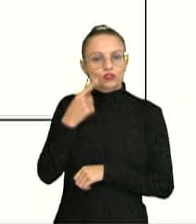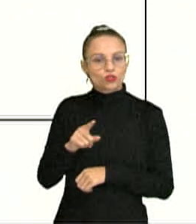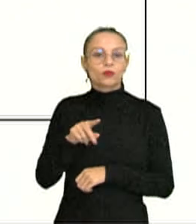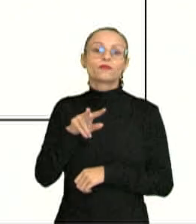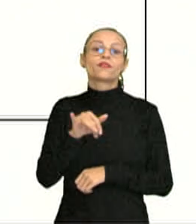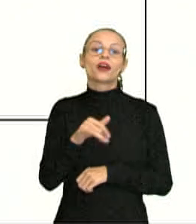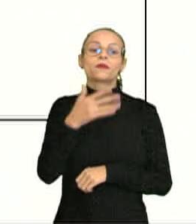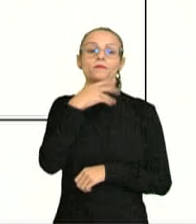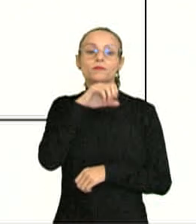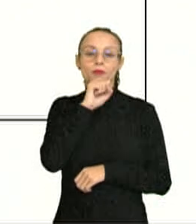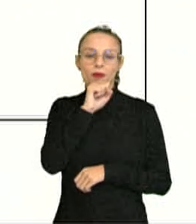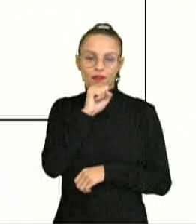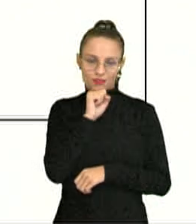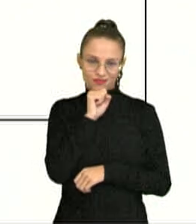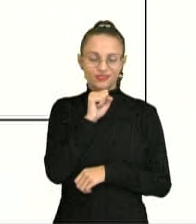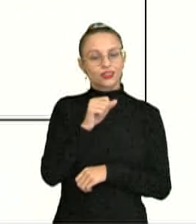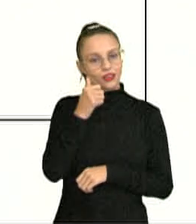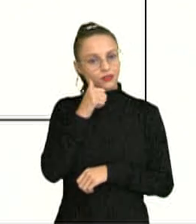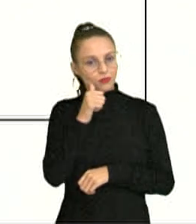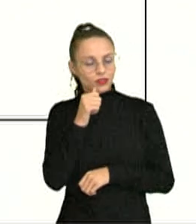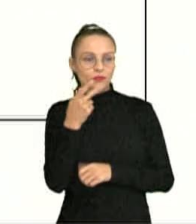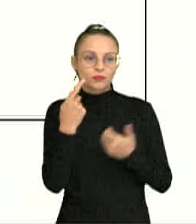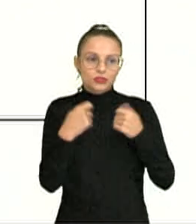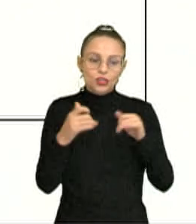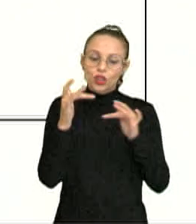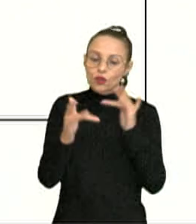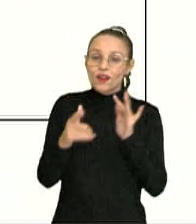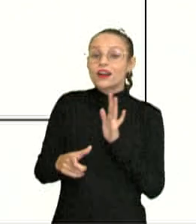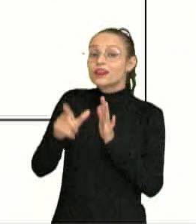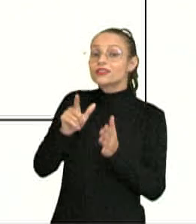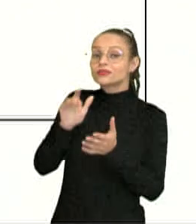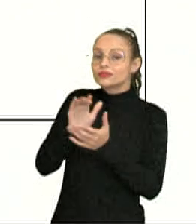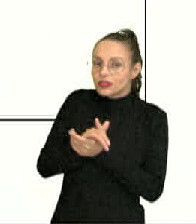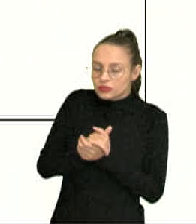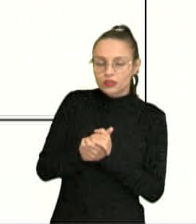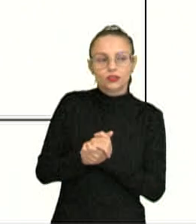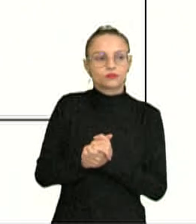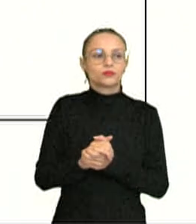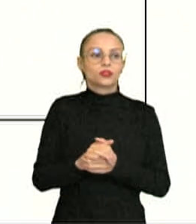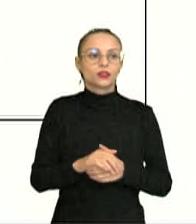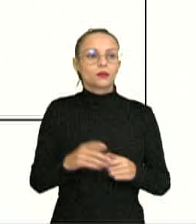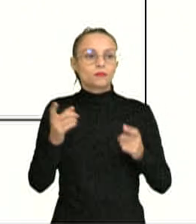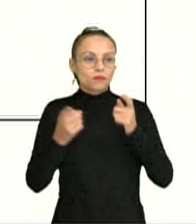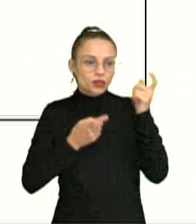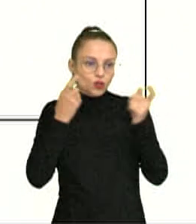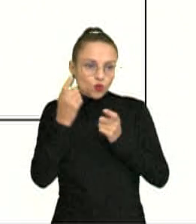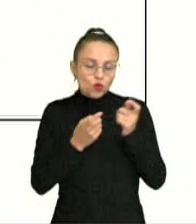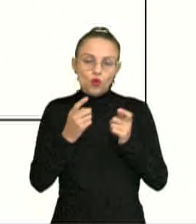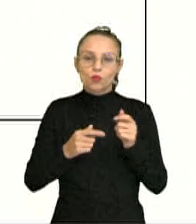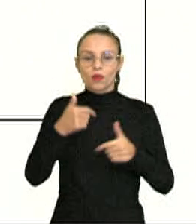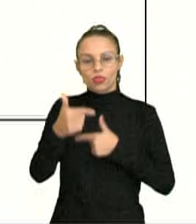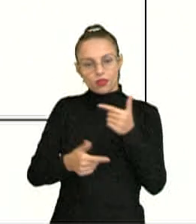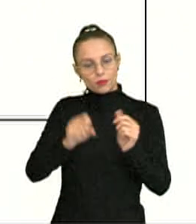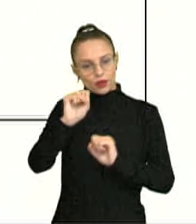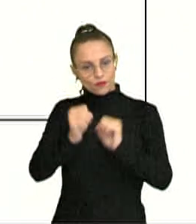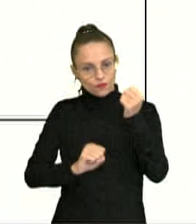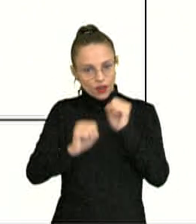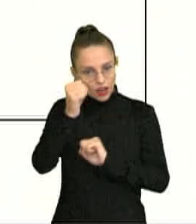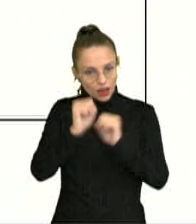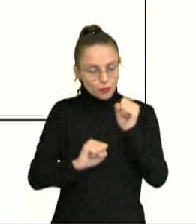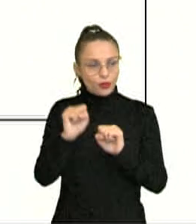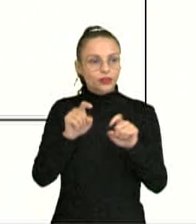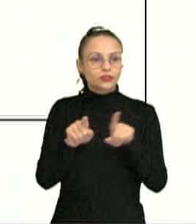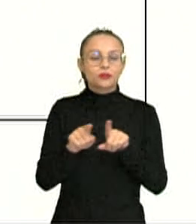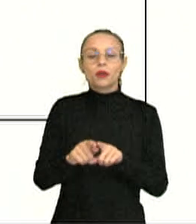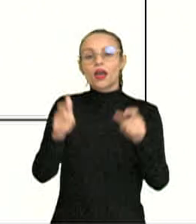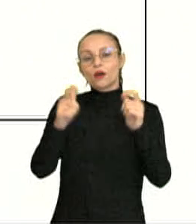pai. Maria diz que precisam noivar antes de casar. E Tião se preocupa com seu trabalho na fábrica e com o